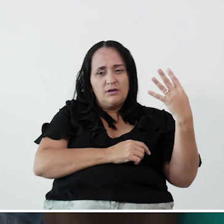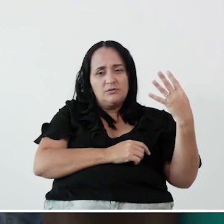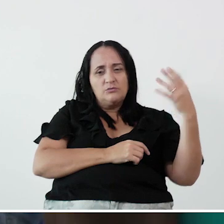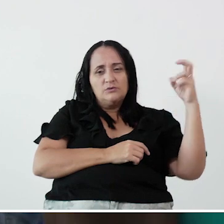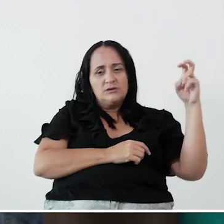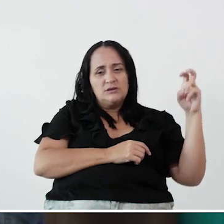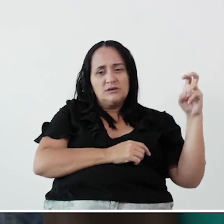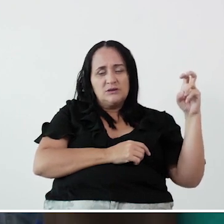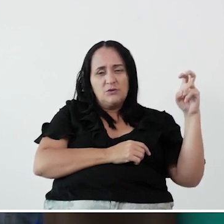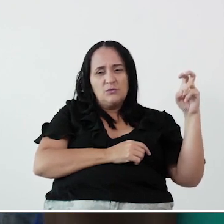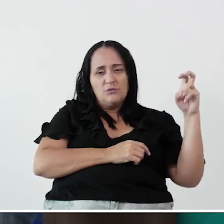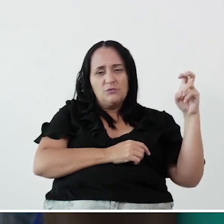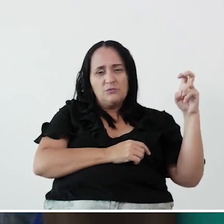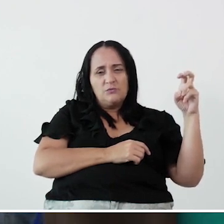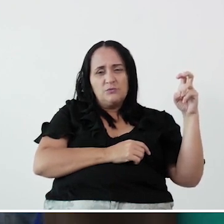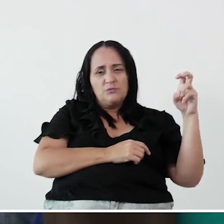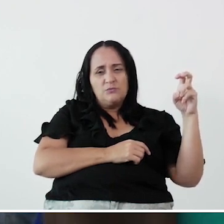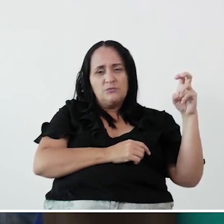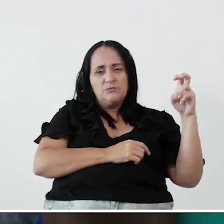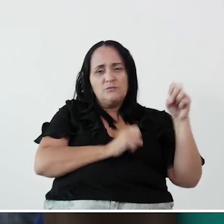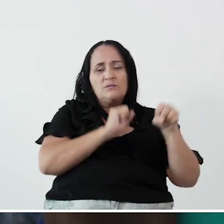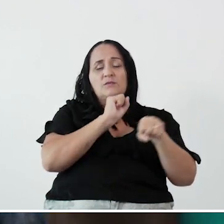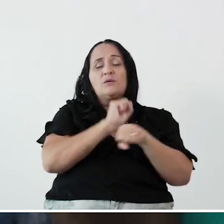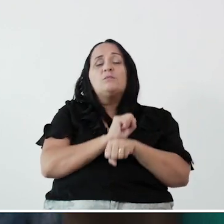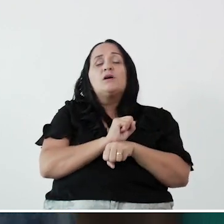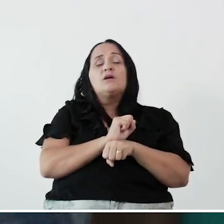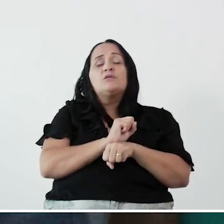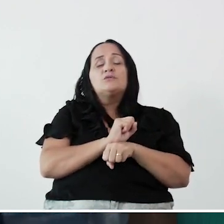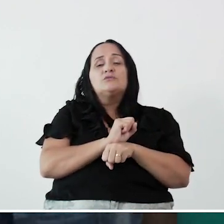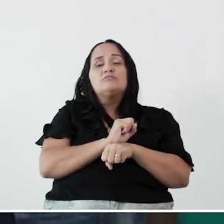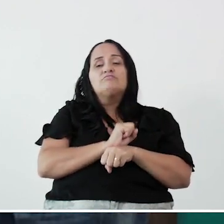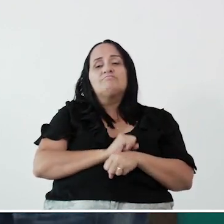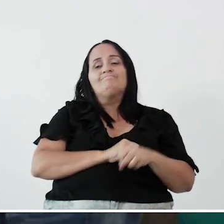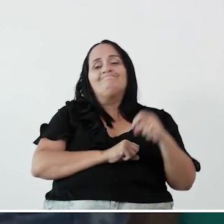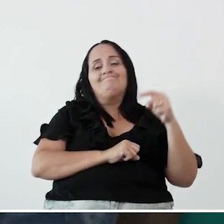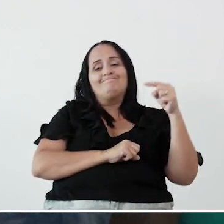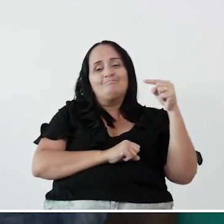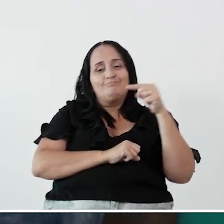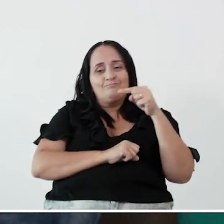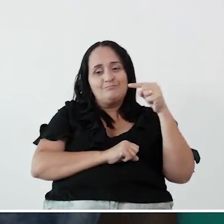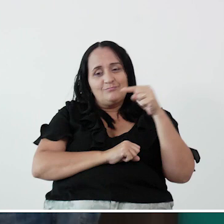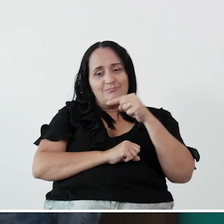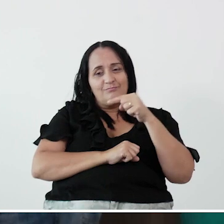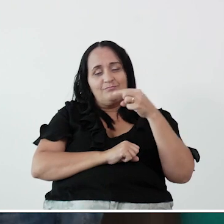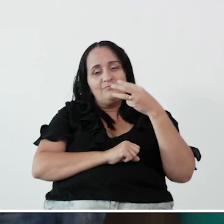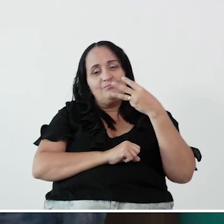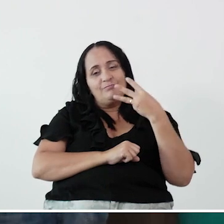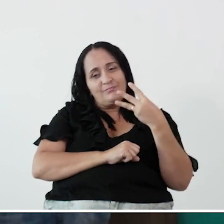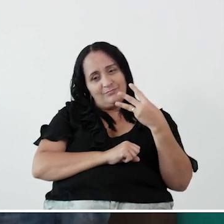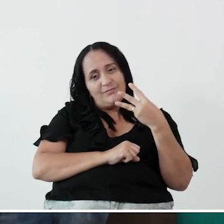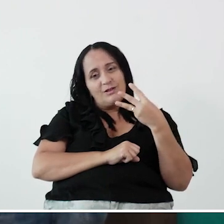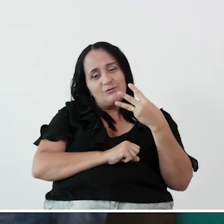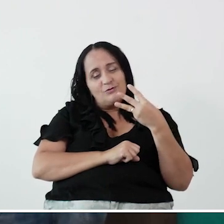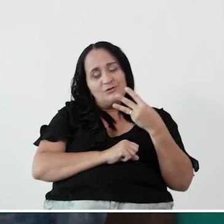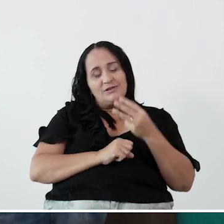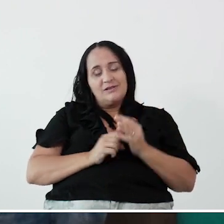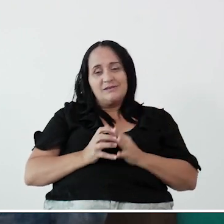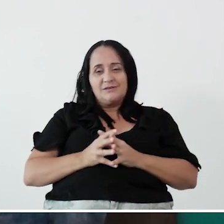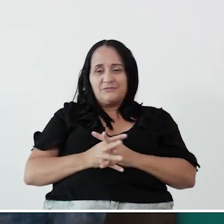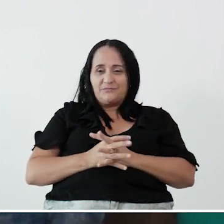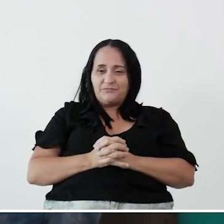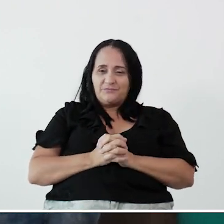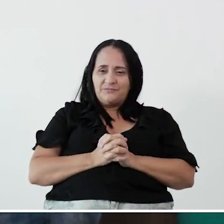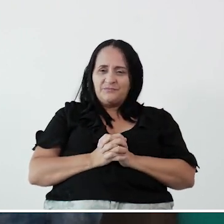3, 4, 5. Onde eu parei? Menos 3. Então, 2 mais menos 5,